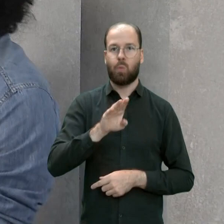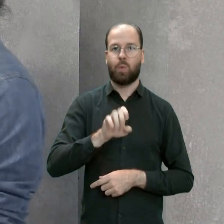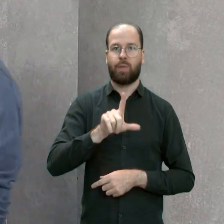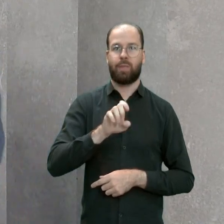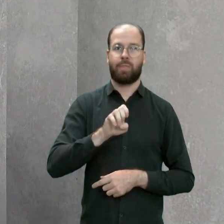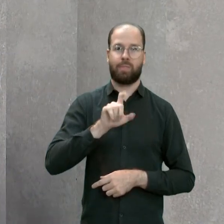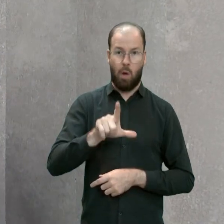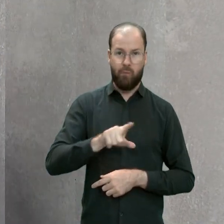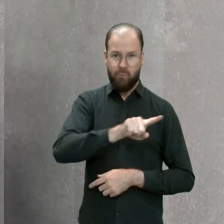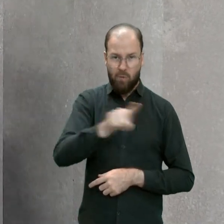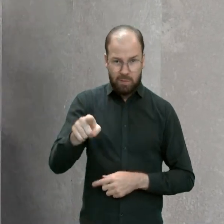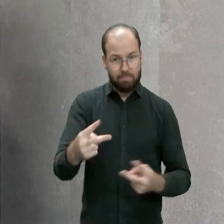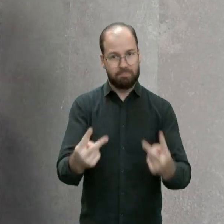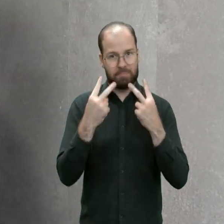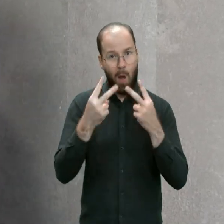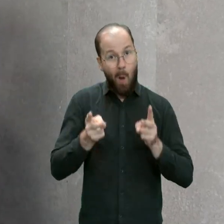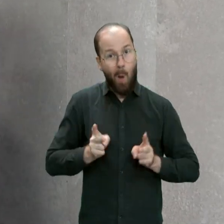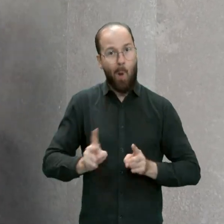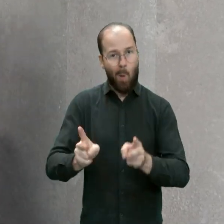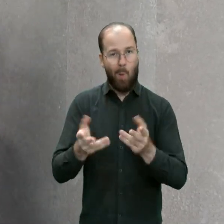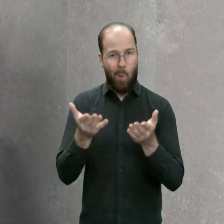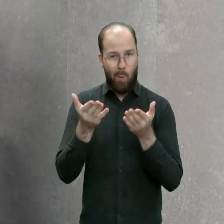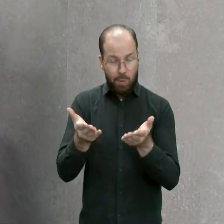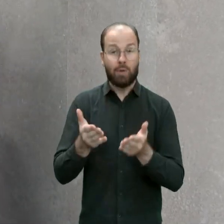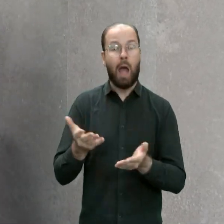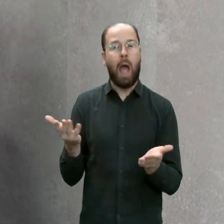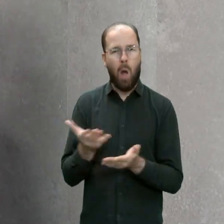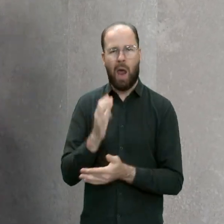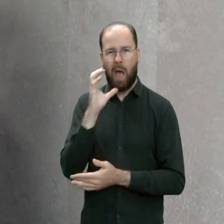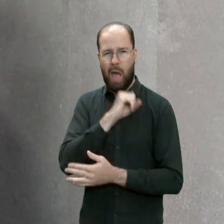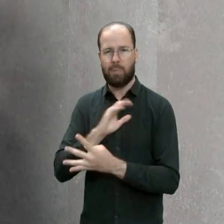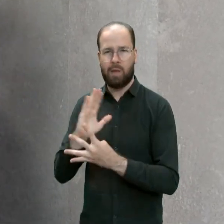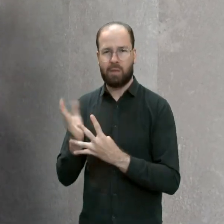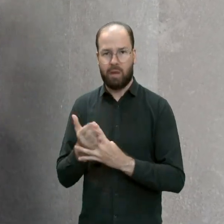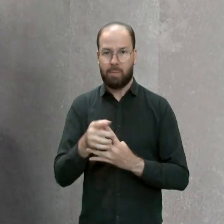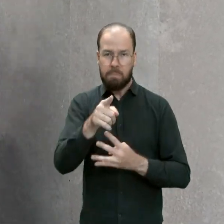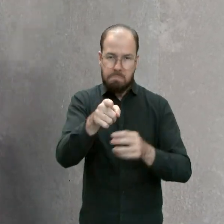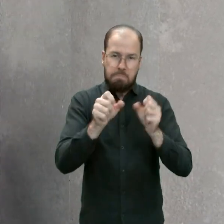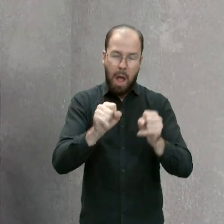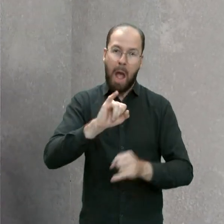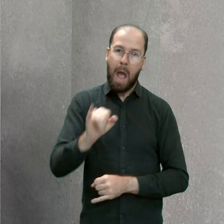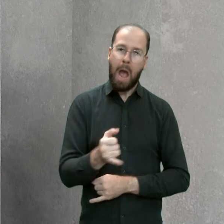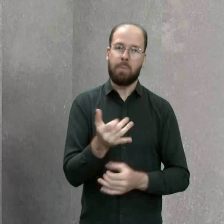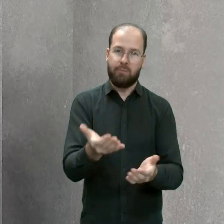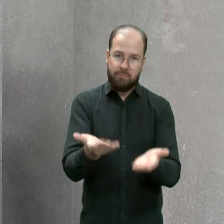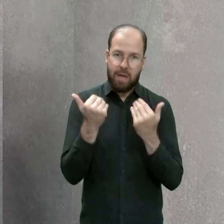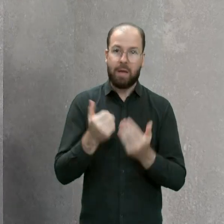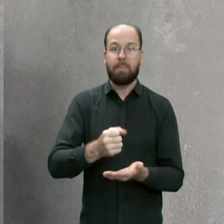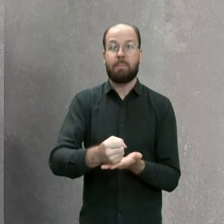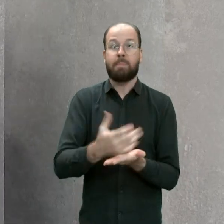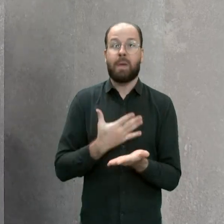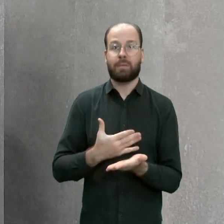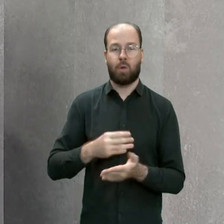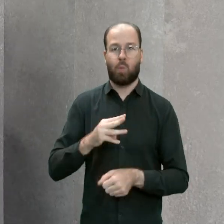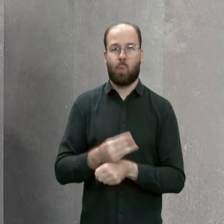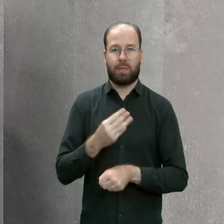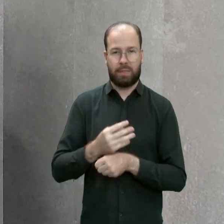gente vai fazer um rápido intervalo agora. Você pode participar com a gente, inclusive, por meio do nosso WhatsApp. O número é